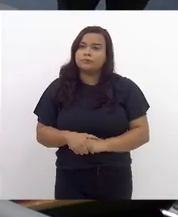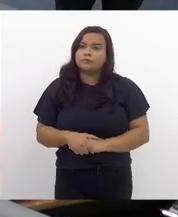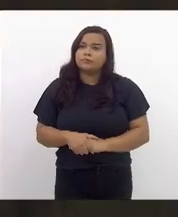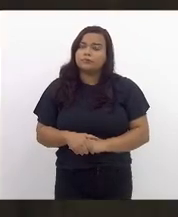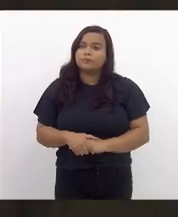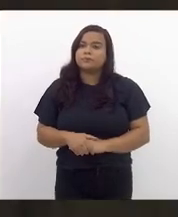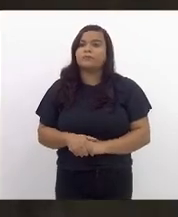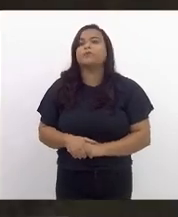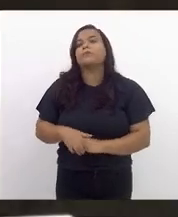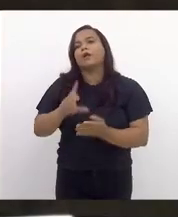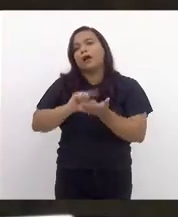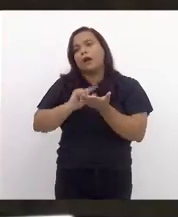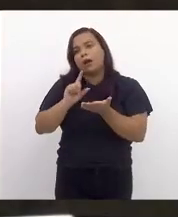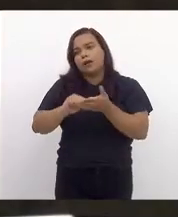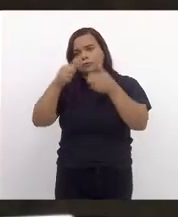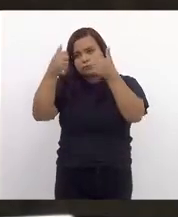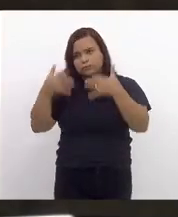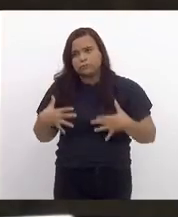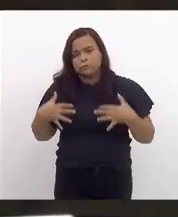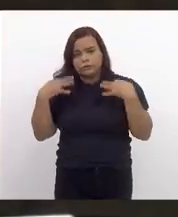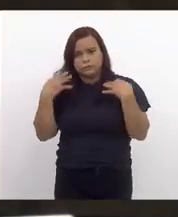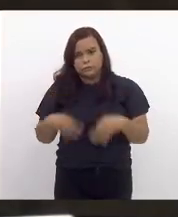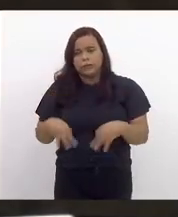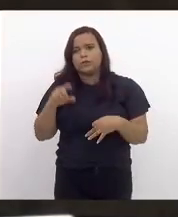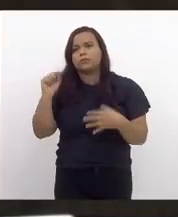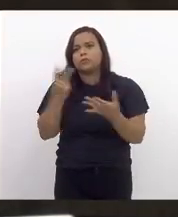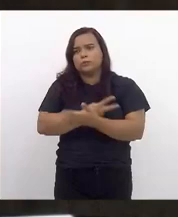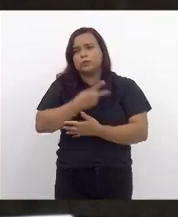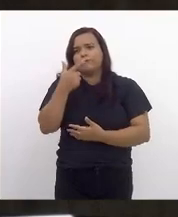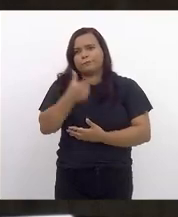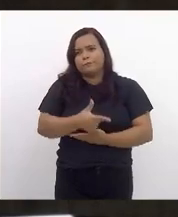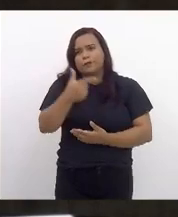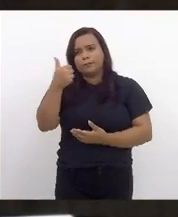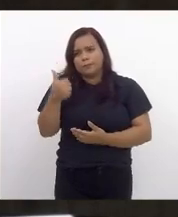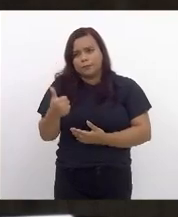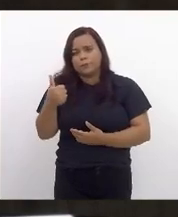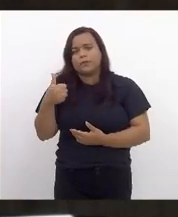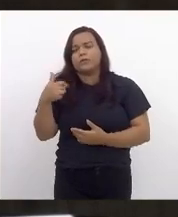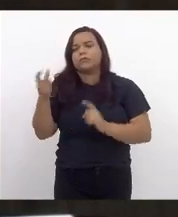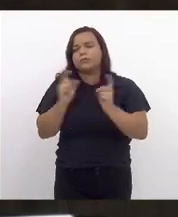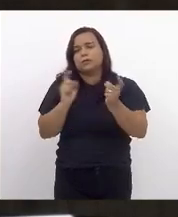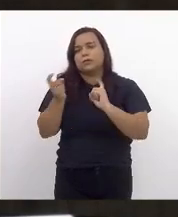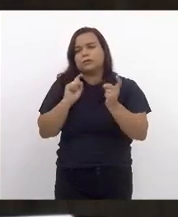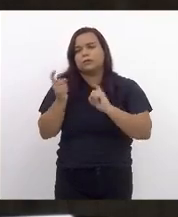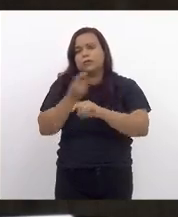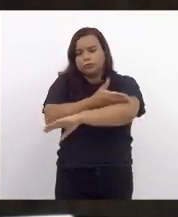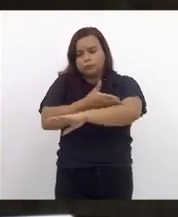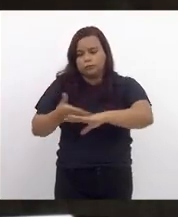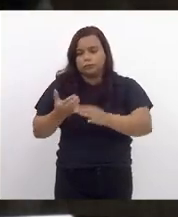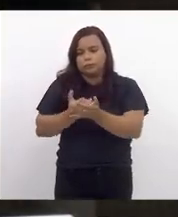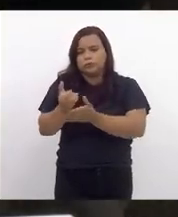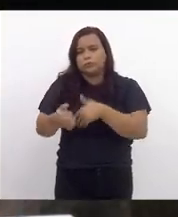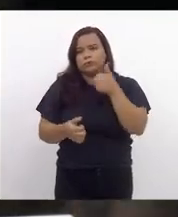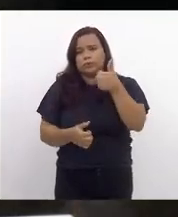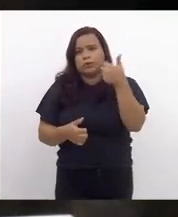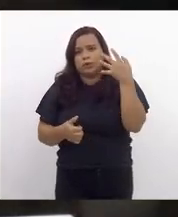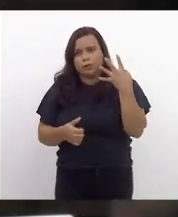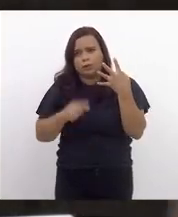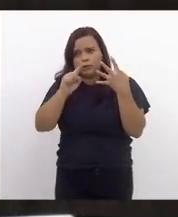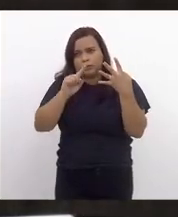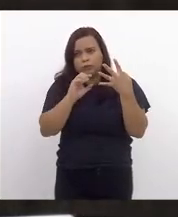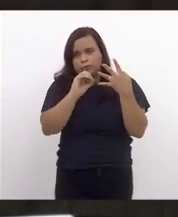A ata reflete com exatidão o ocorrido na 21ª sessão ordinária, que, iniciada às 14 horas,